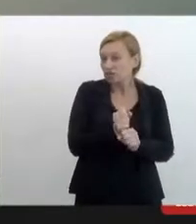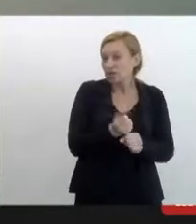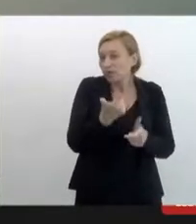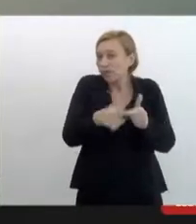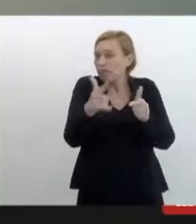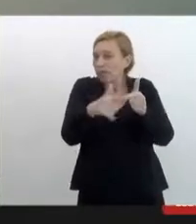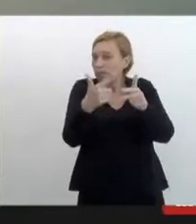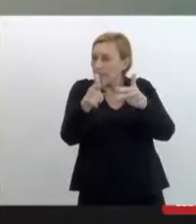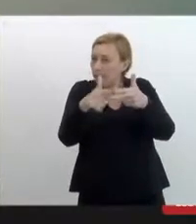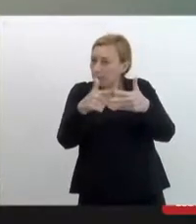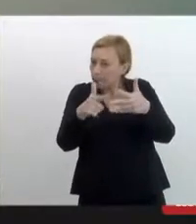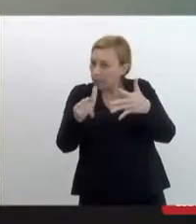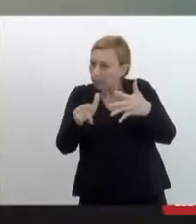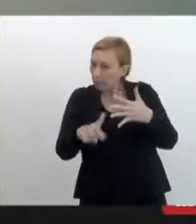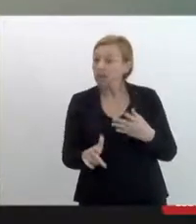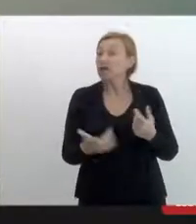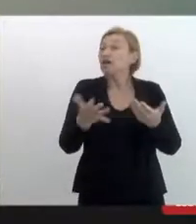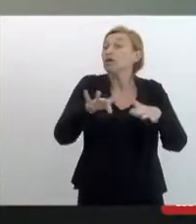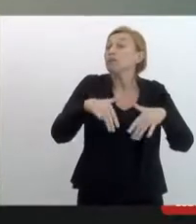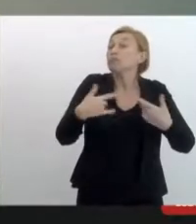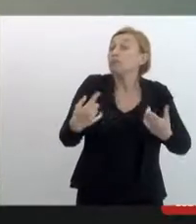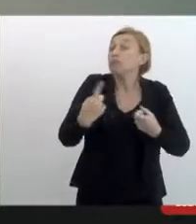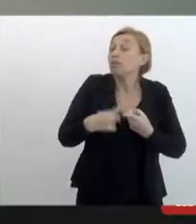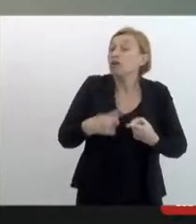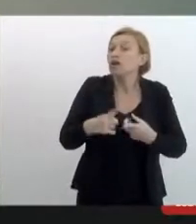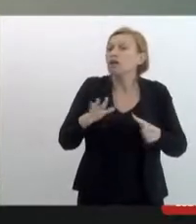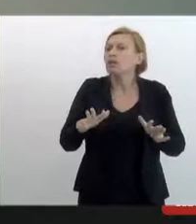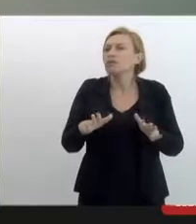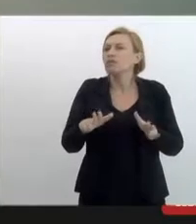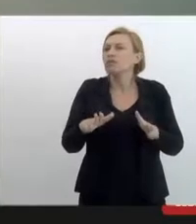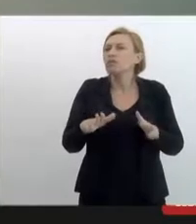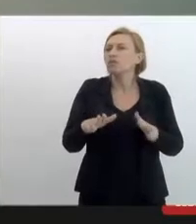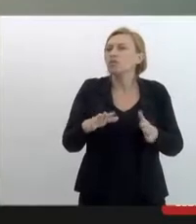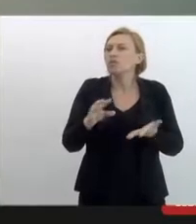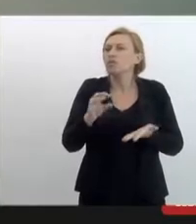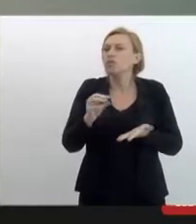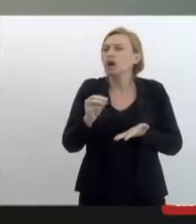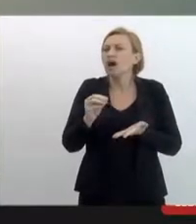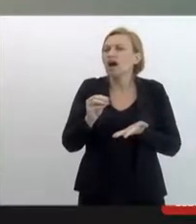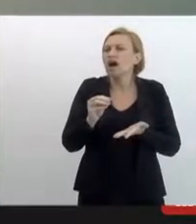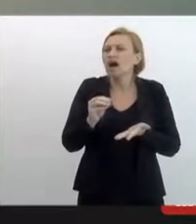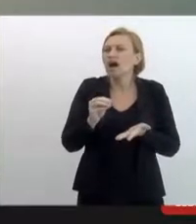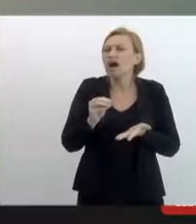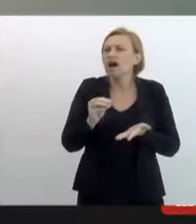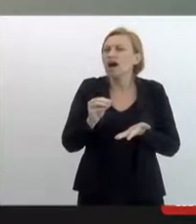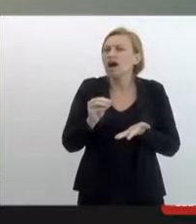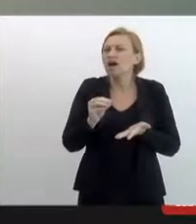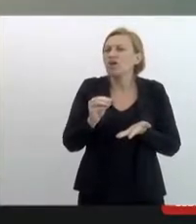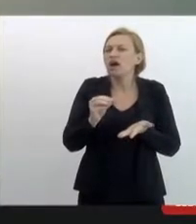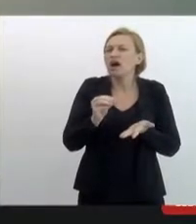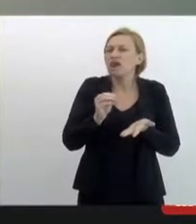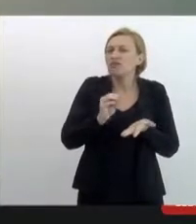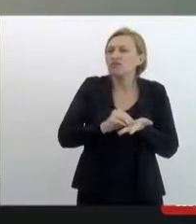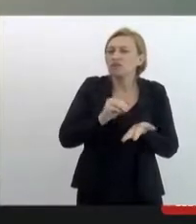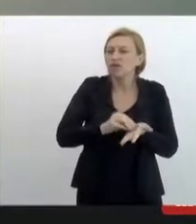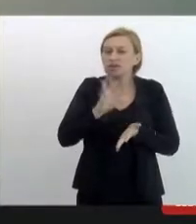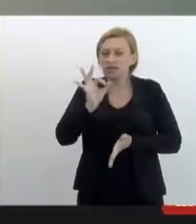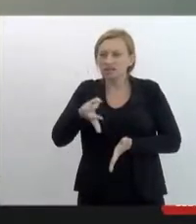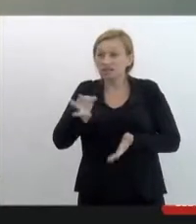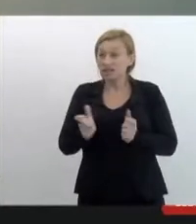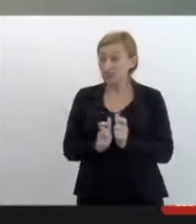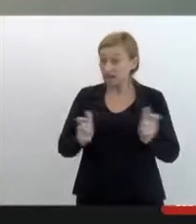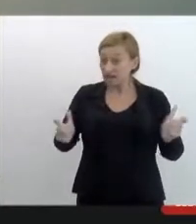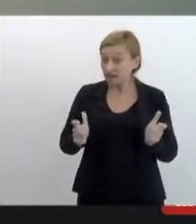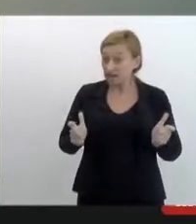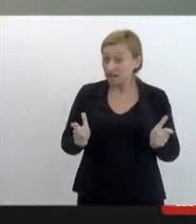problemas, né? Porque quando vamos dizer assim, o grau de incerteza pela fazenda é grande e se imagina que a matéria